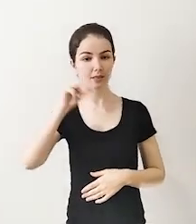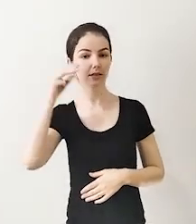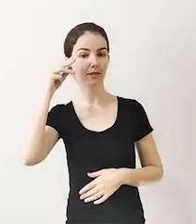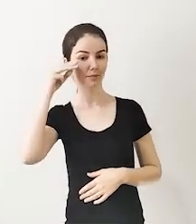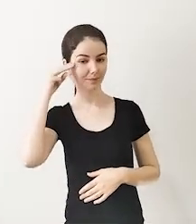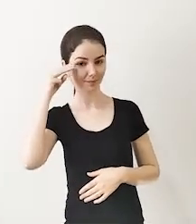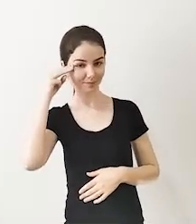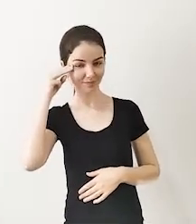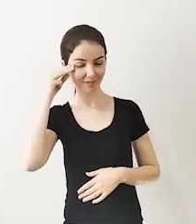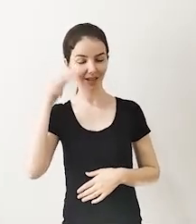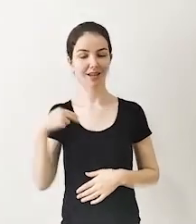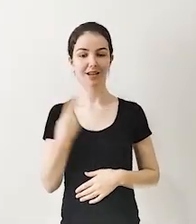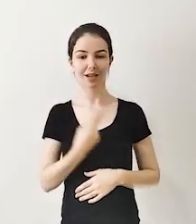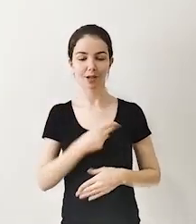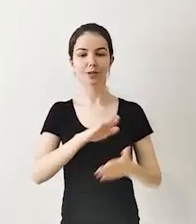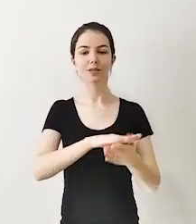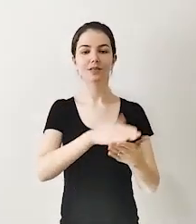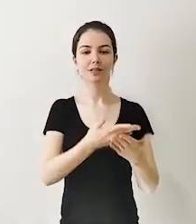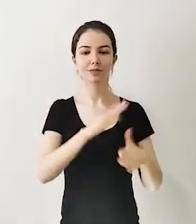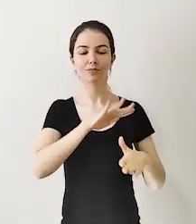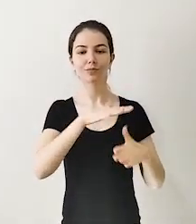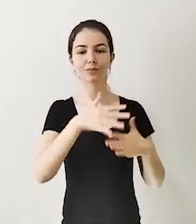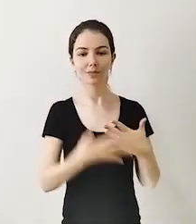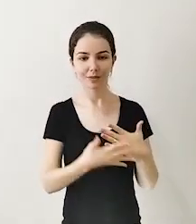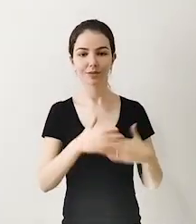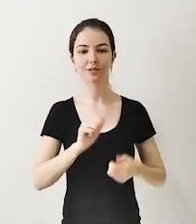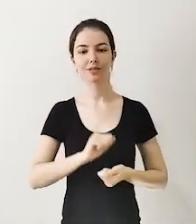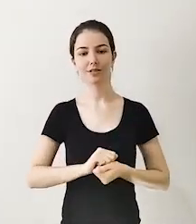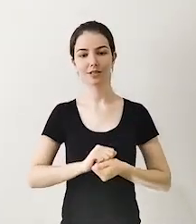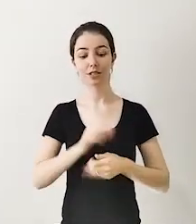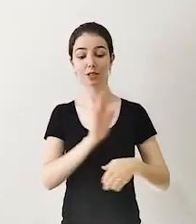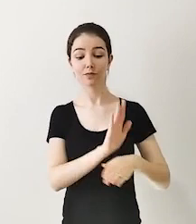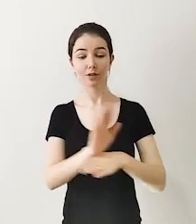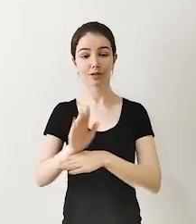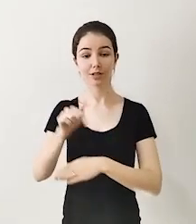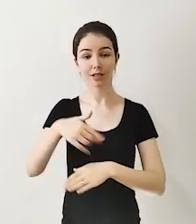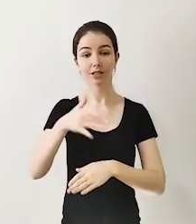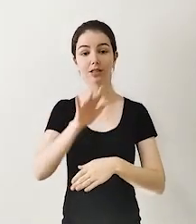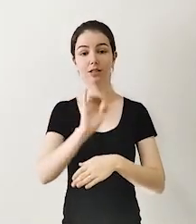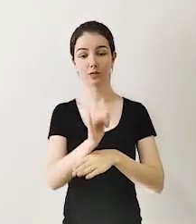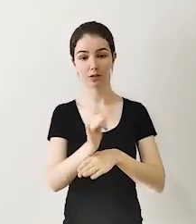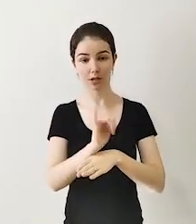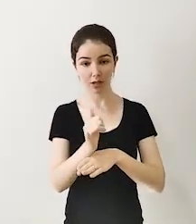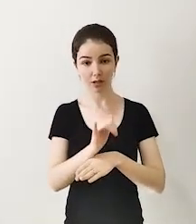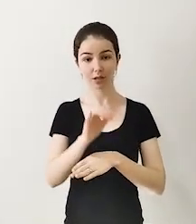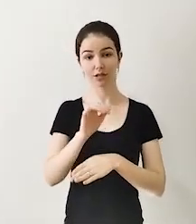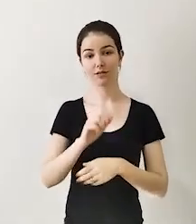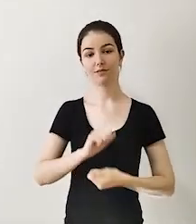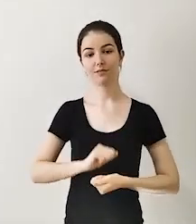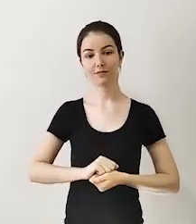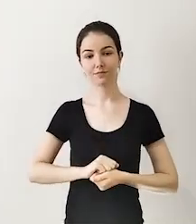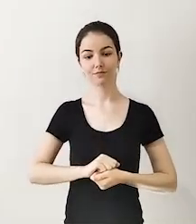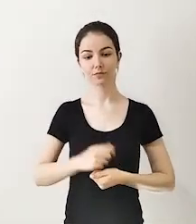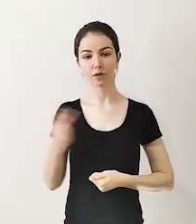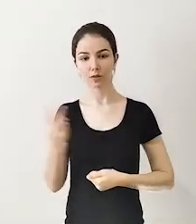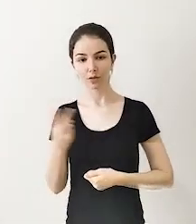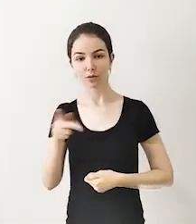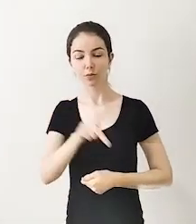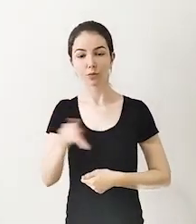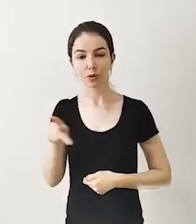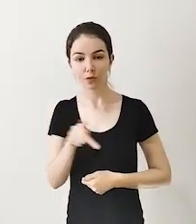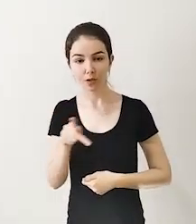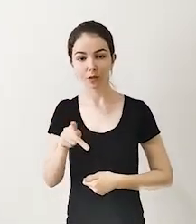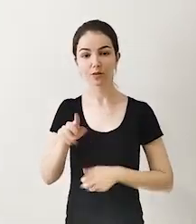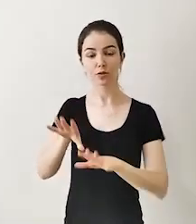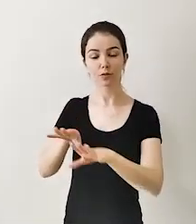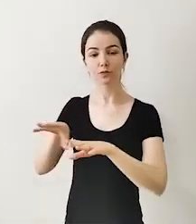nossa intérprete de Libras, que vai nos ajudar aqui no canal Denizando, né? Nós duas somos professoras, nos formamos na mesma